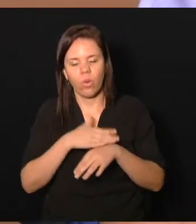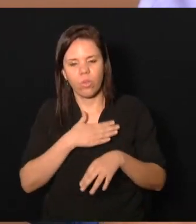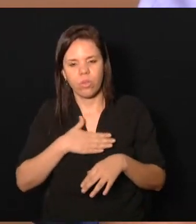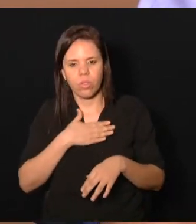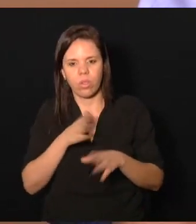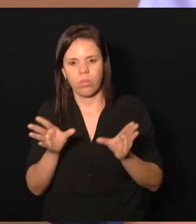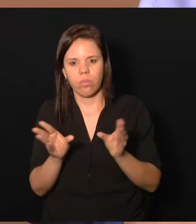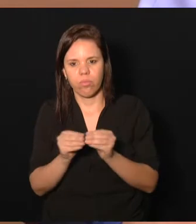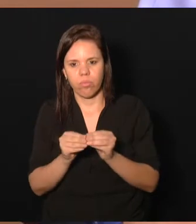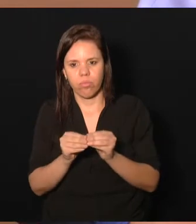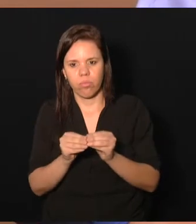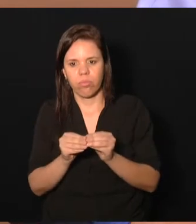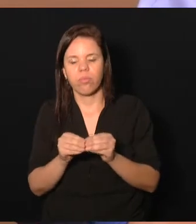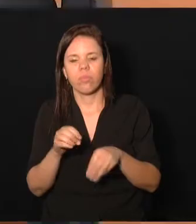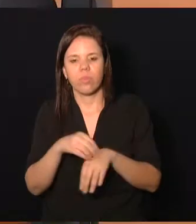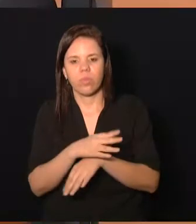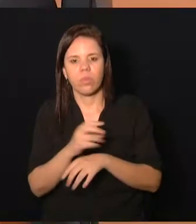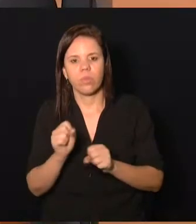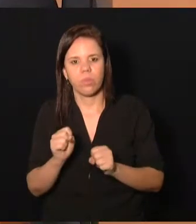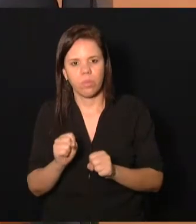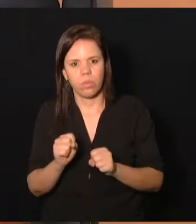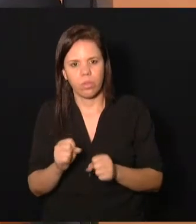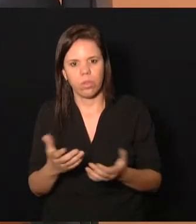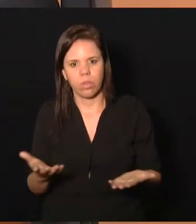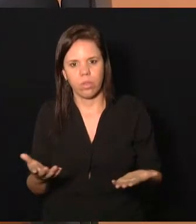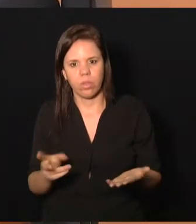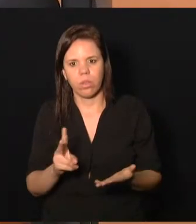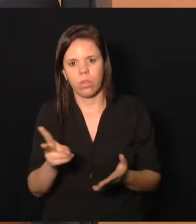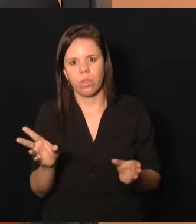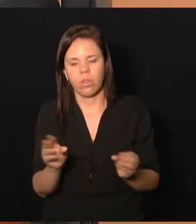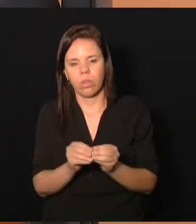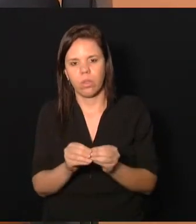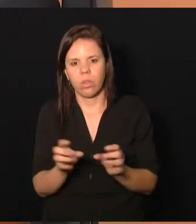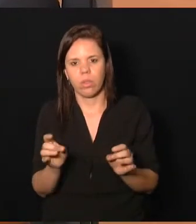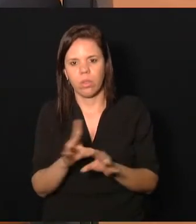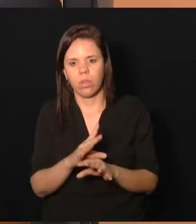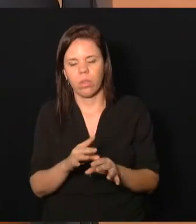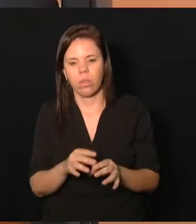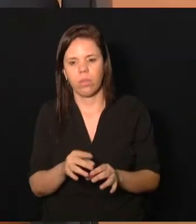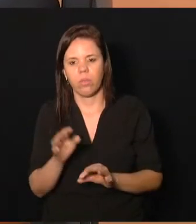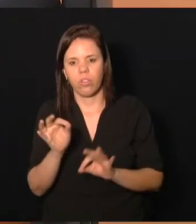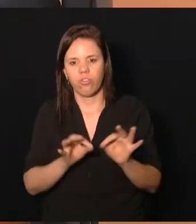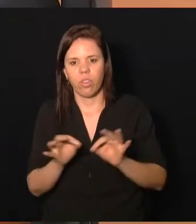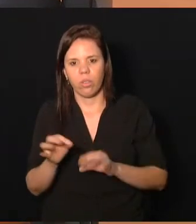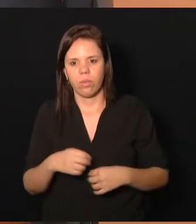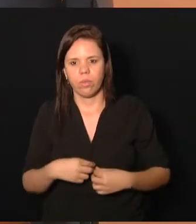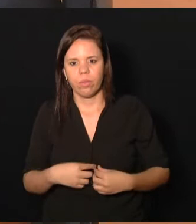Zé, te passo aqui para que você possa dar andamento nesses dois projetos.